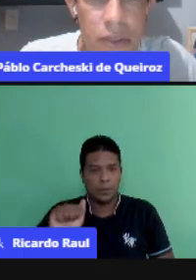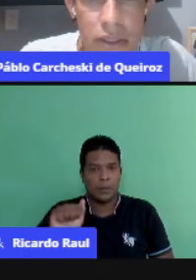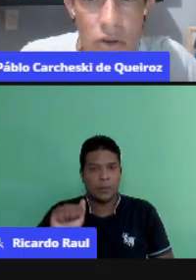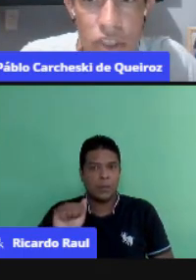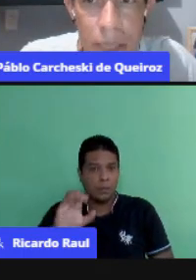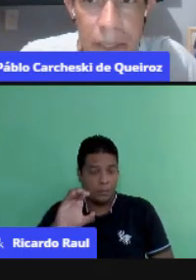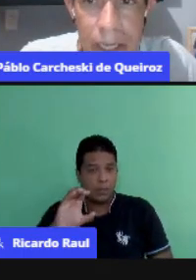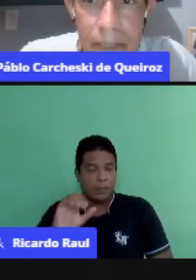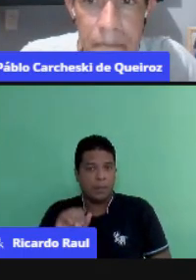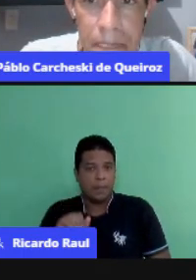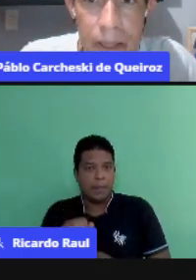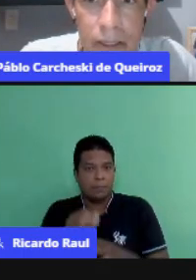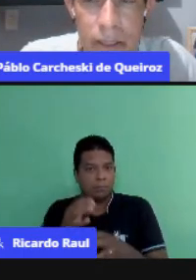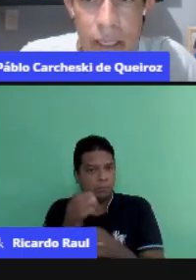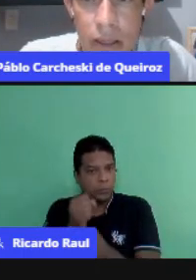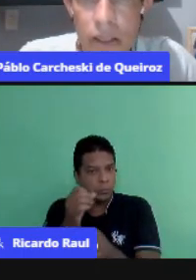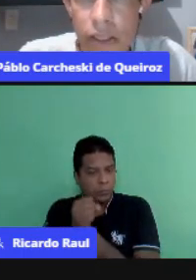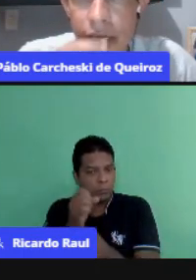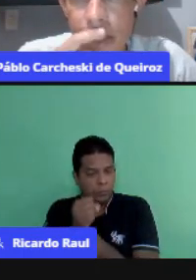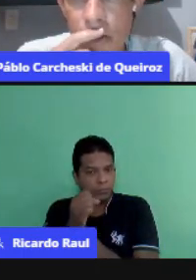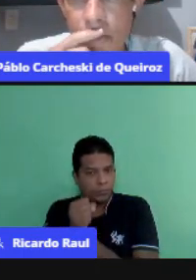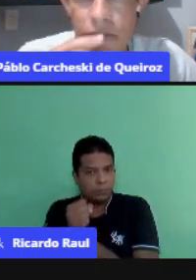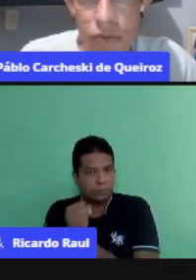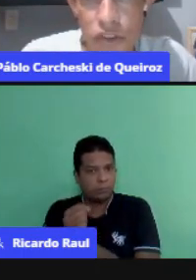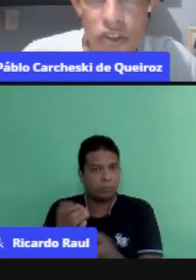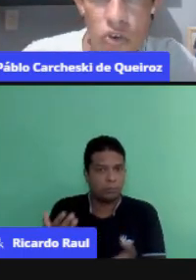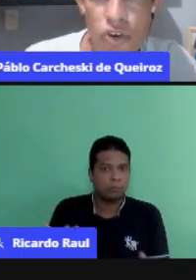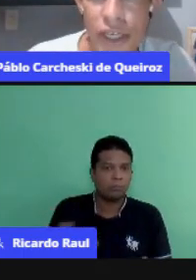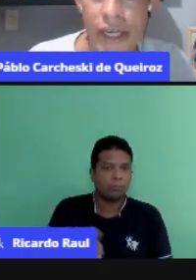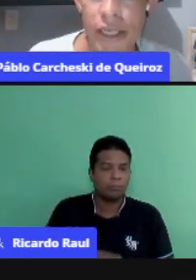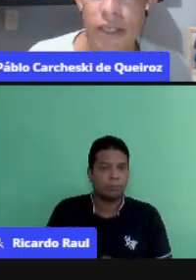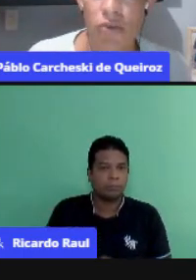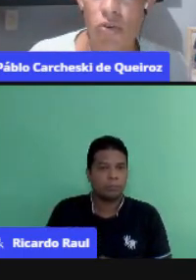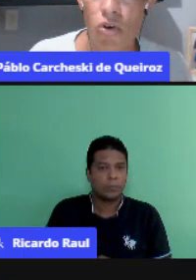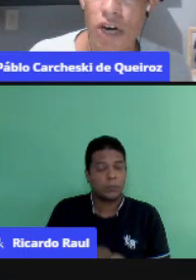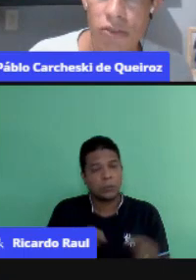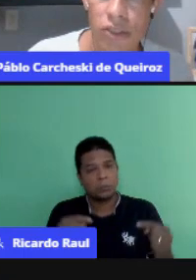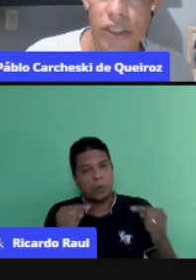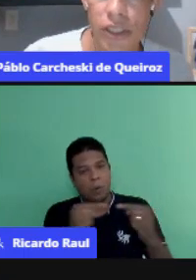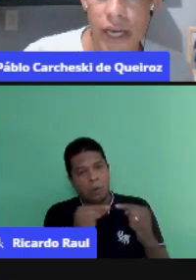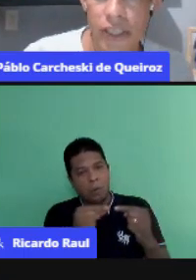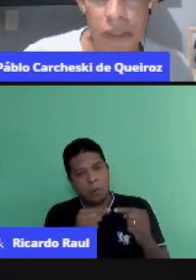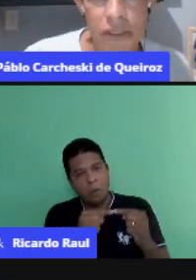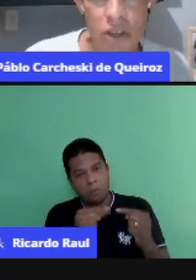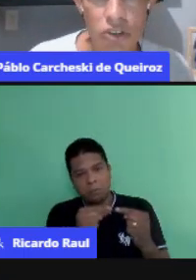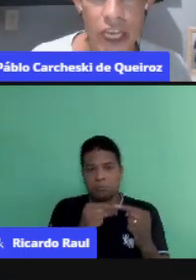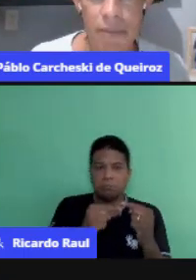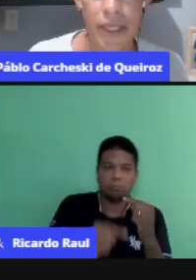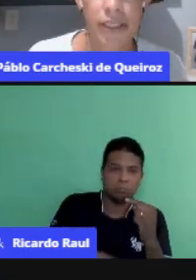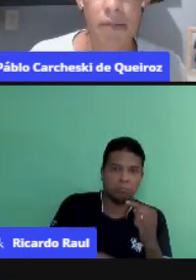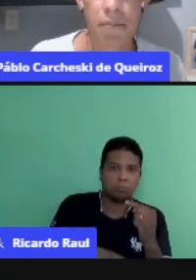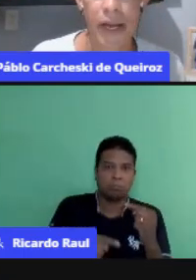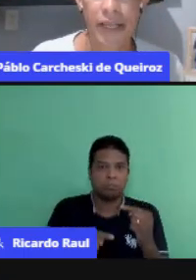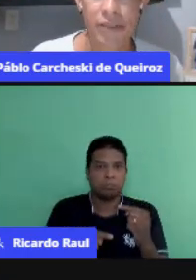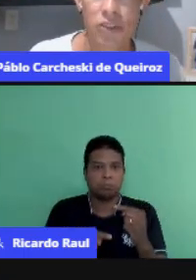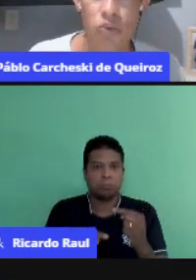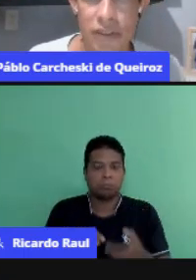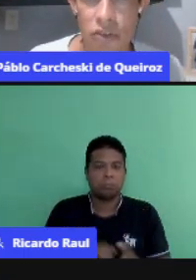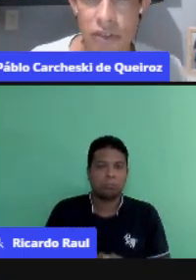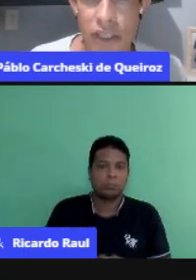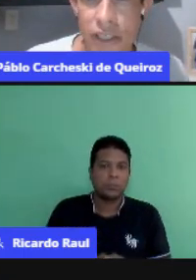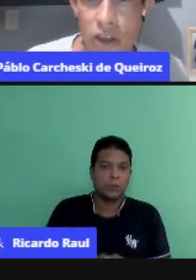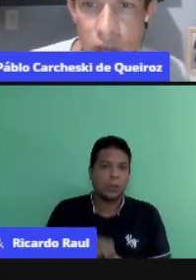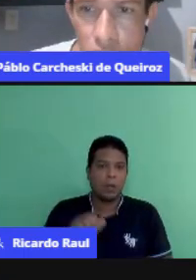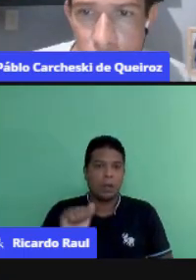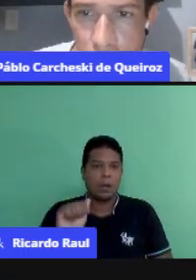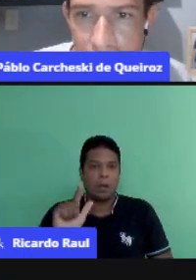numérico dessa expressão algébrica ali, né? E aí vocês concordam que a expressão algébrica, né, para essa